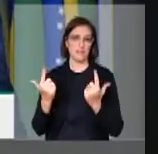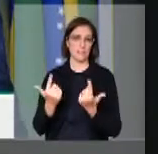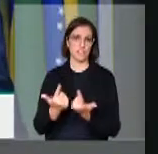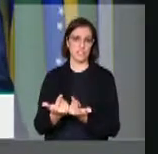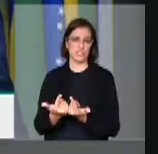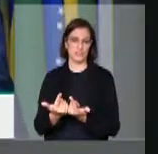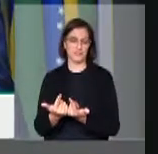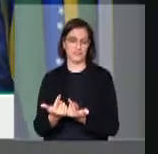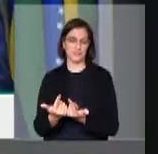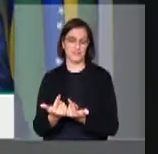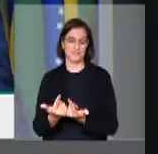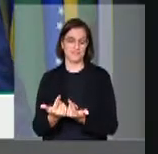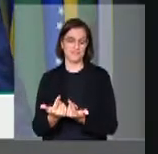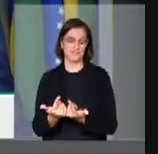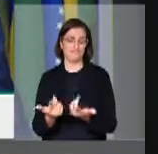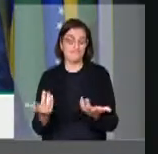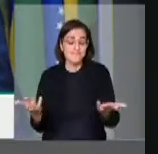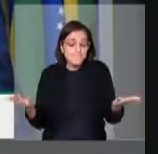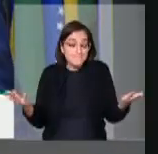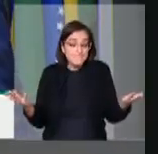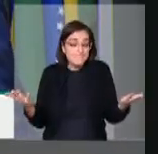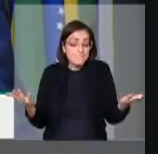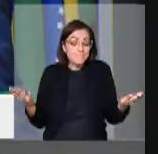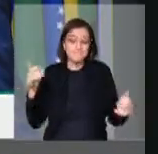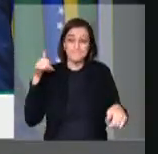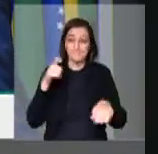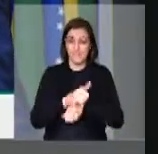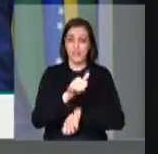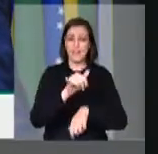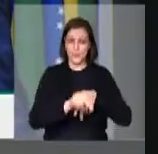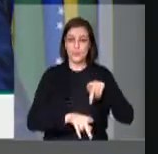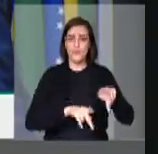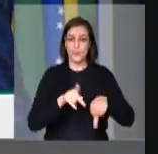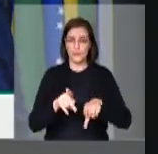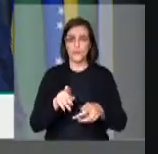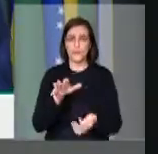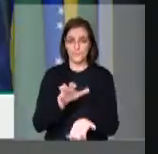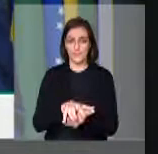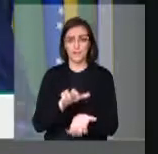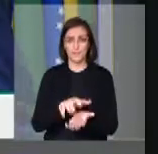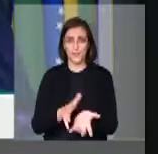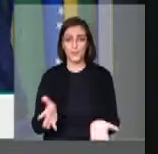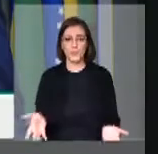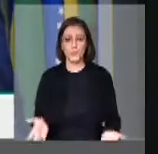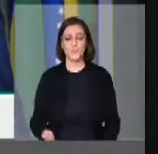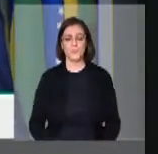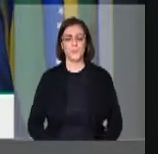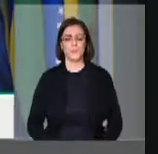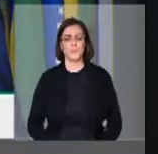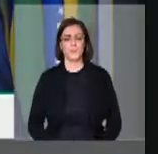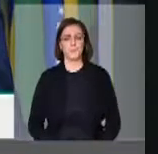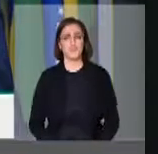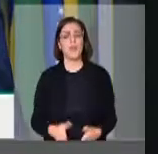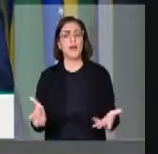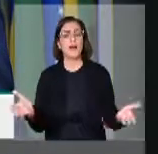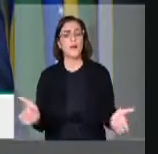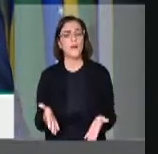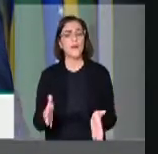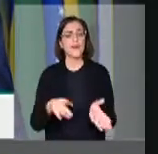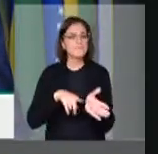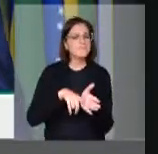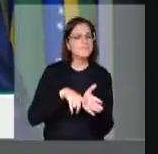eleitoral num verdadeiro estelionato com o povo de pernambuco mas é divulgado o inquérito